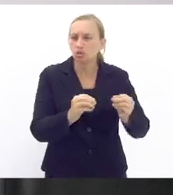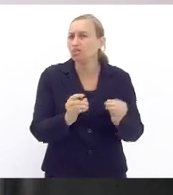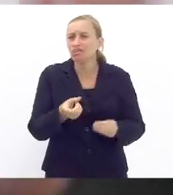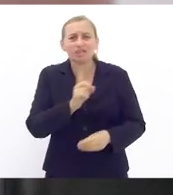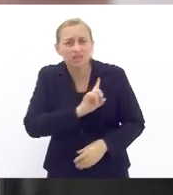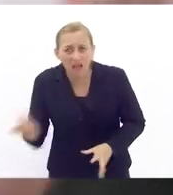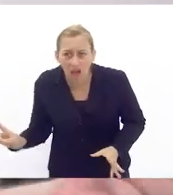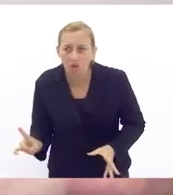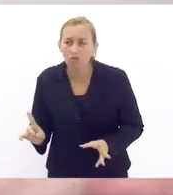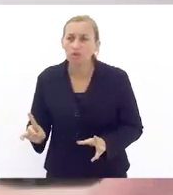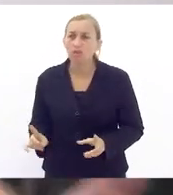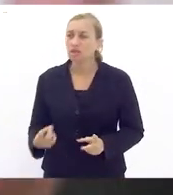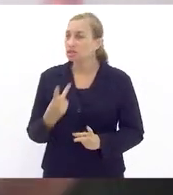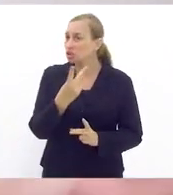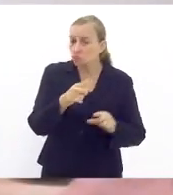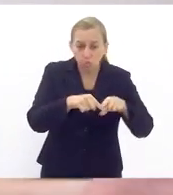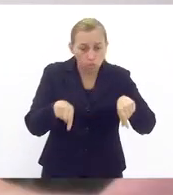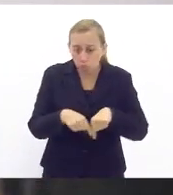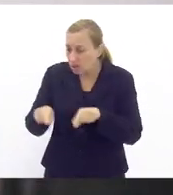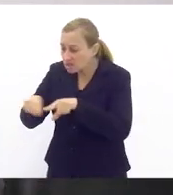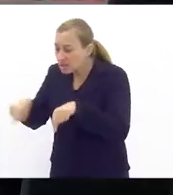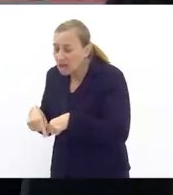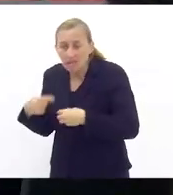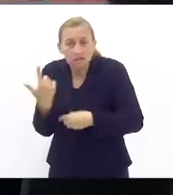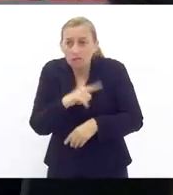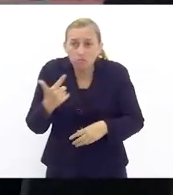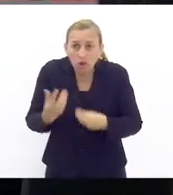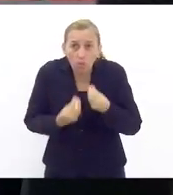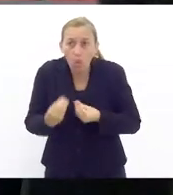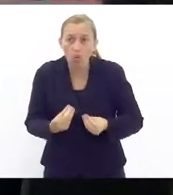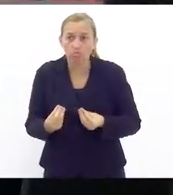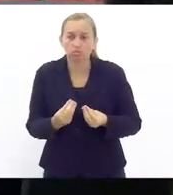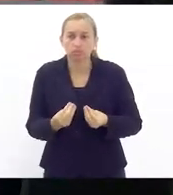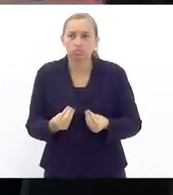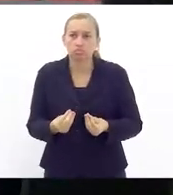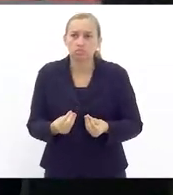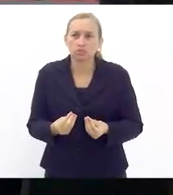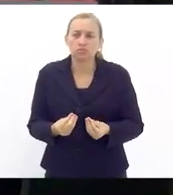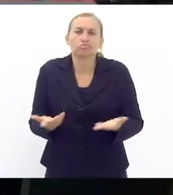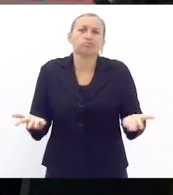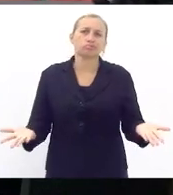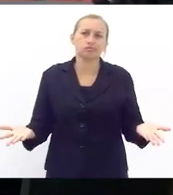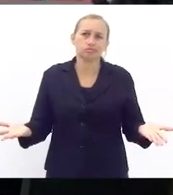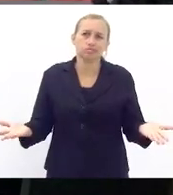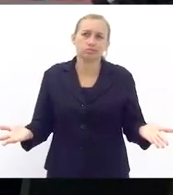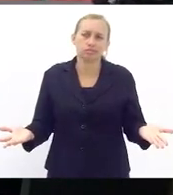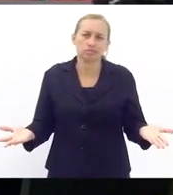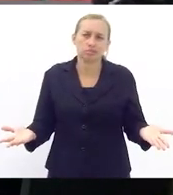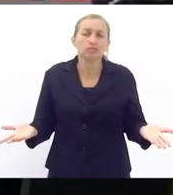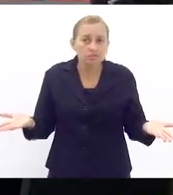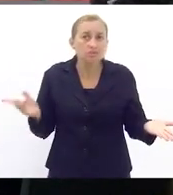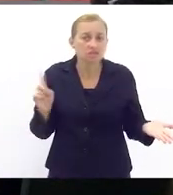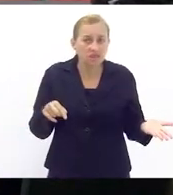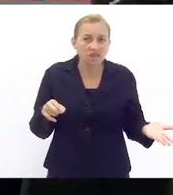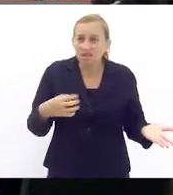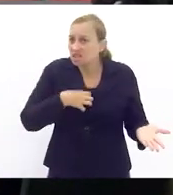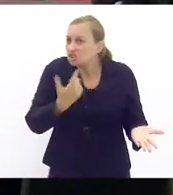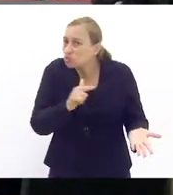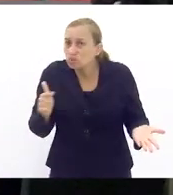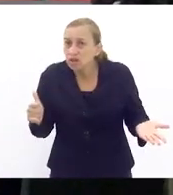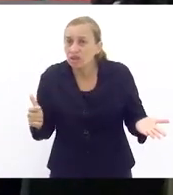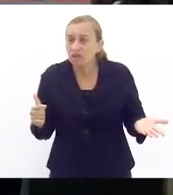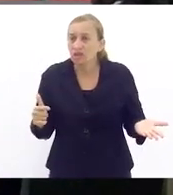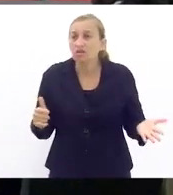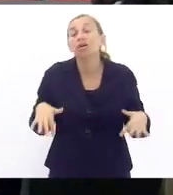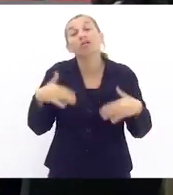tem dois salas Óbvio que não é óbvio né Não Faz Sentido